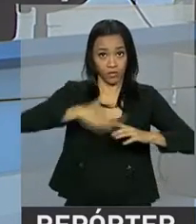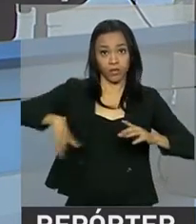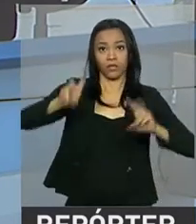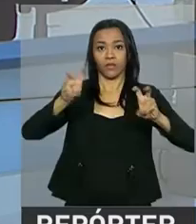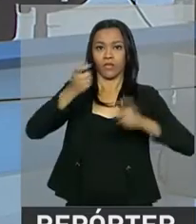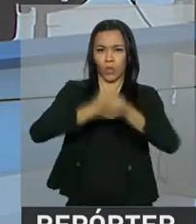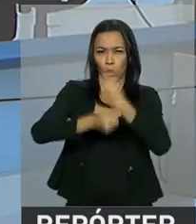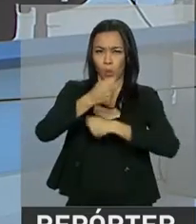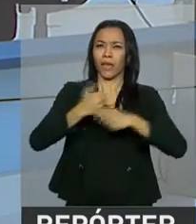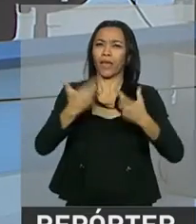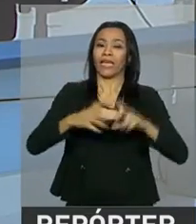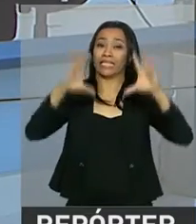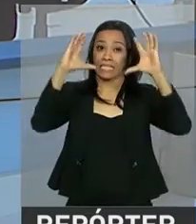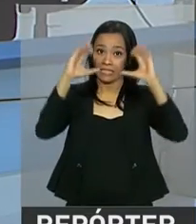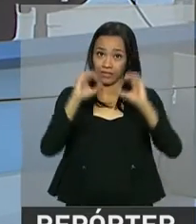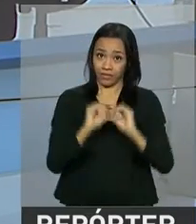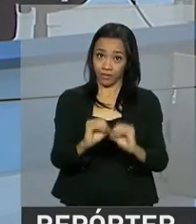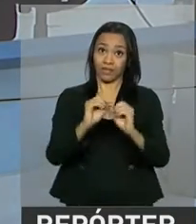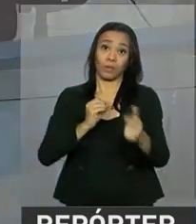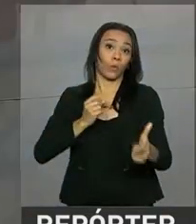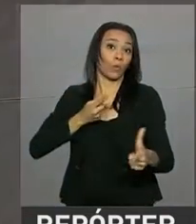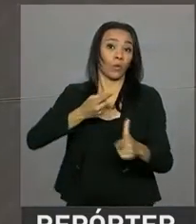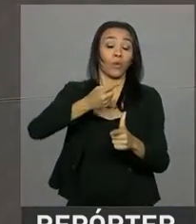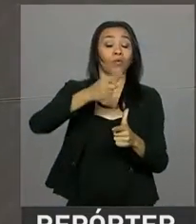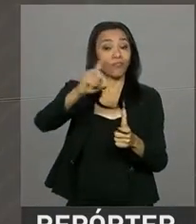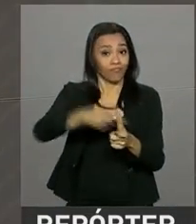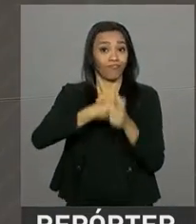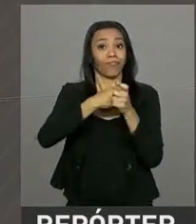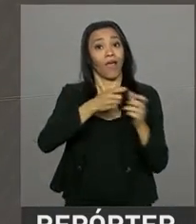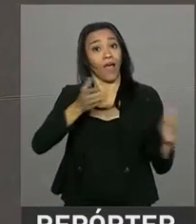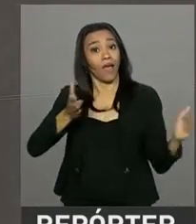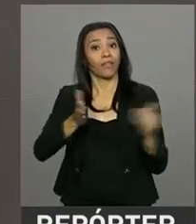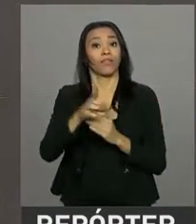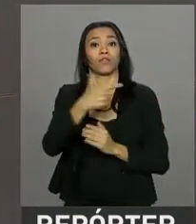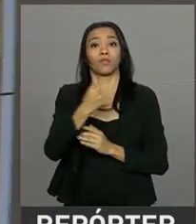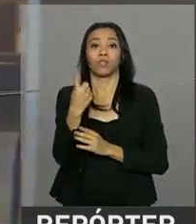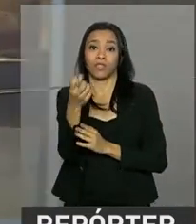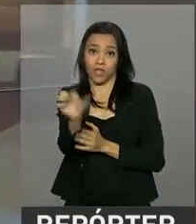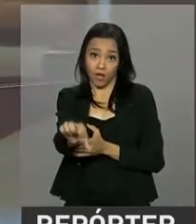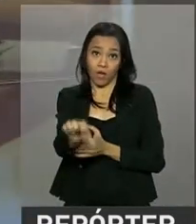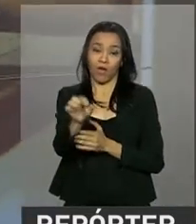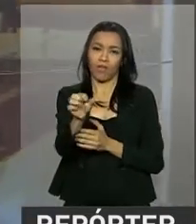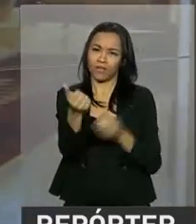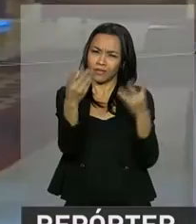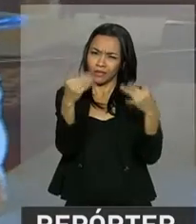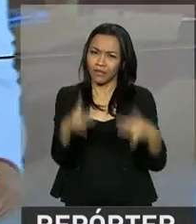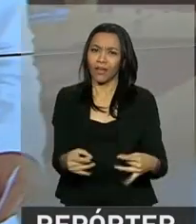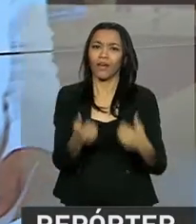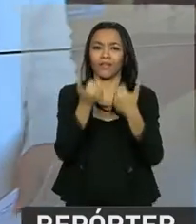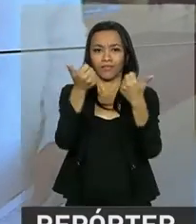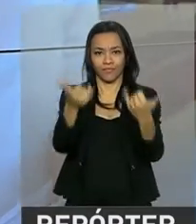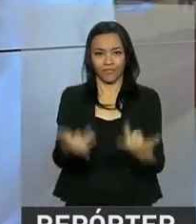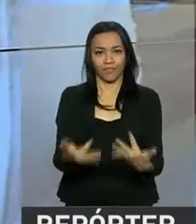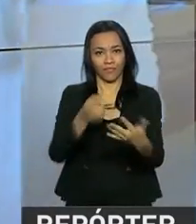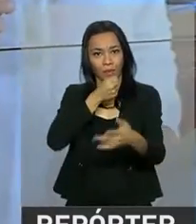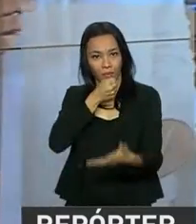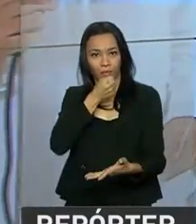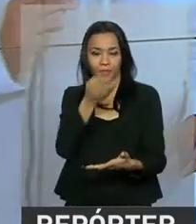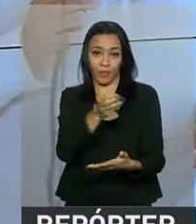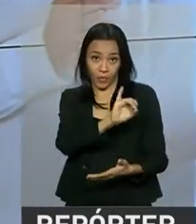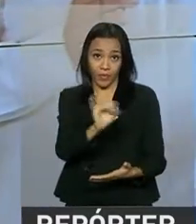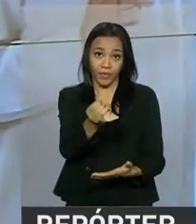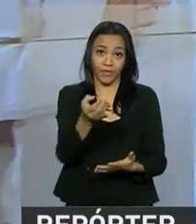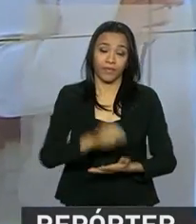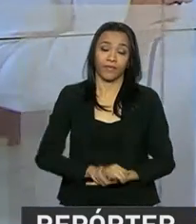zerar o déficit nas contas públicas até 2019 thaísa dias traz os detalhes ao vivo do palácio do planalto oita